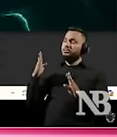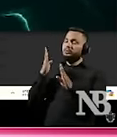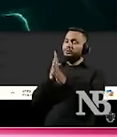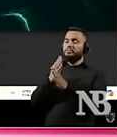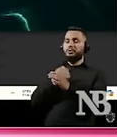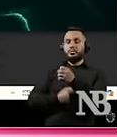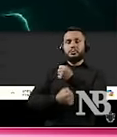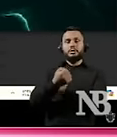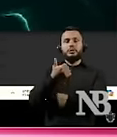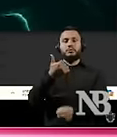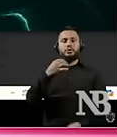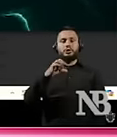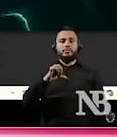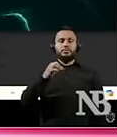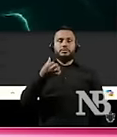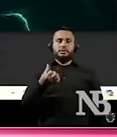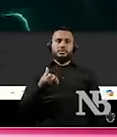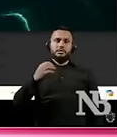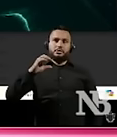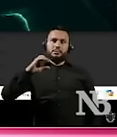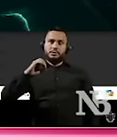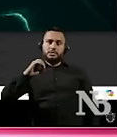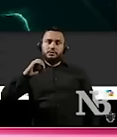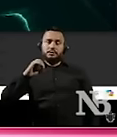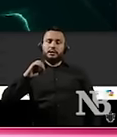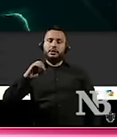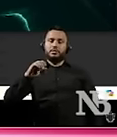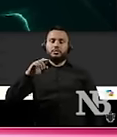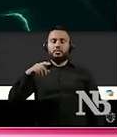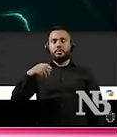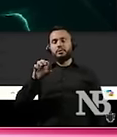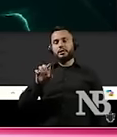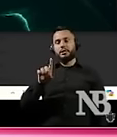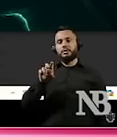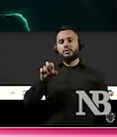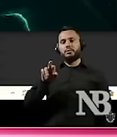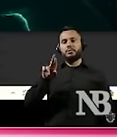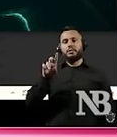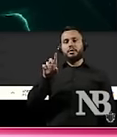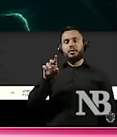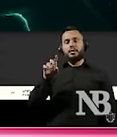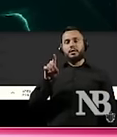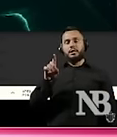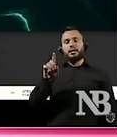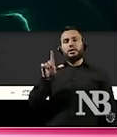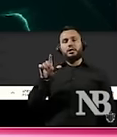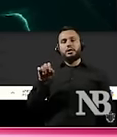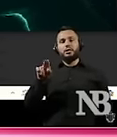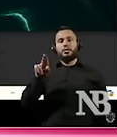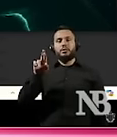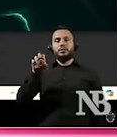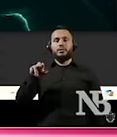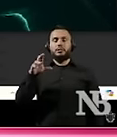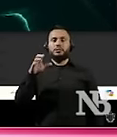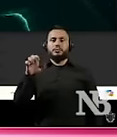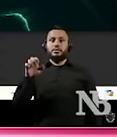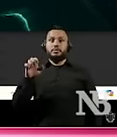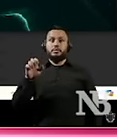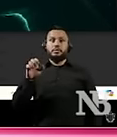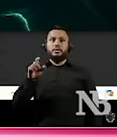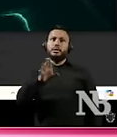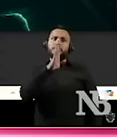em 1960 pelo Lawrence, Edward Lawrence. E ele diz o seguinte, presta atenção, quem falar agora é